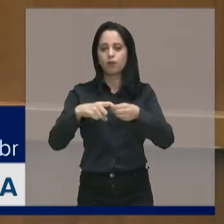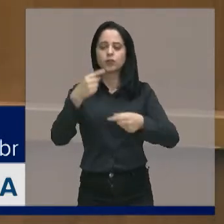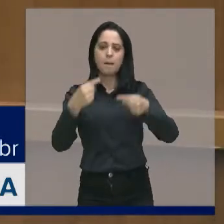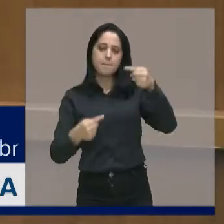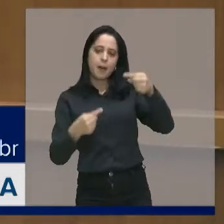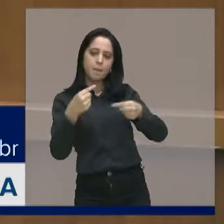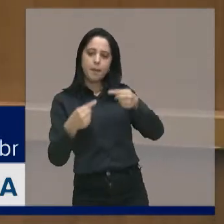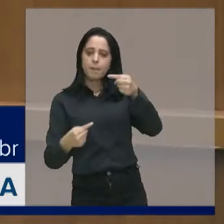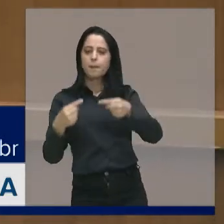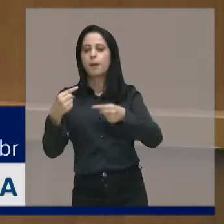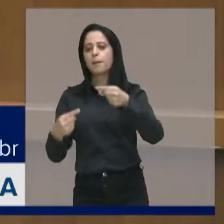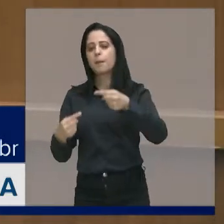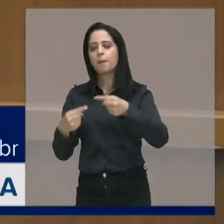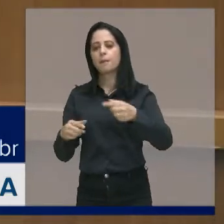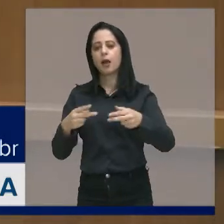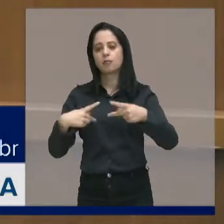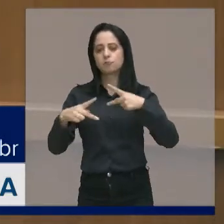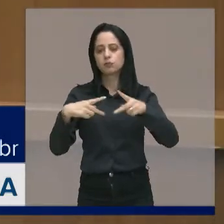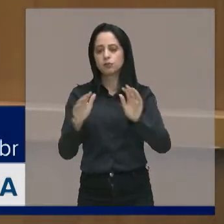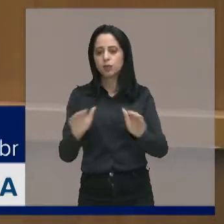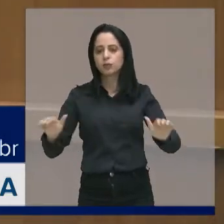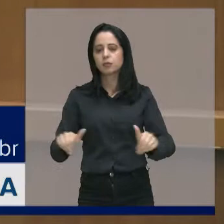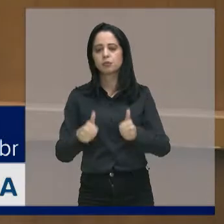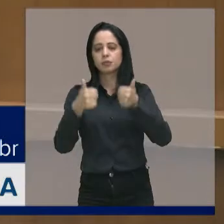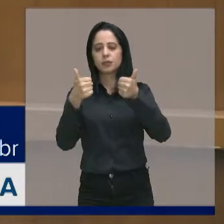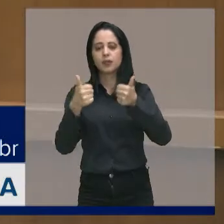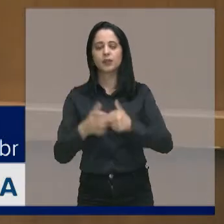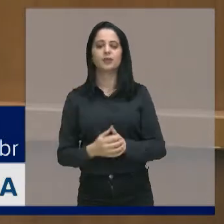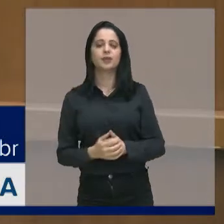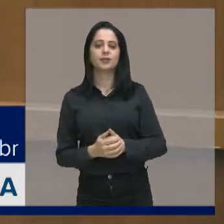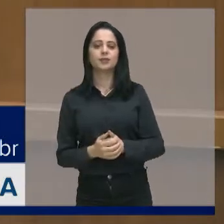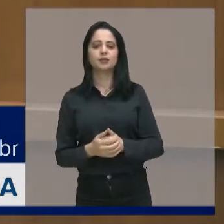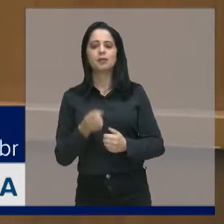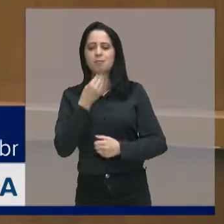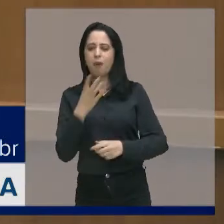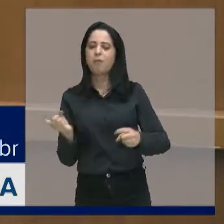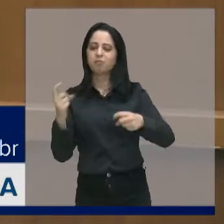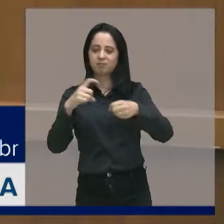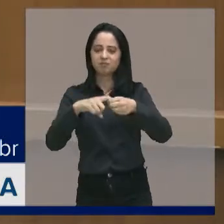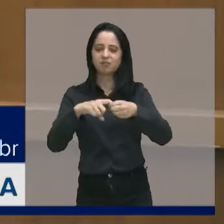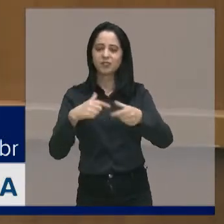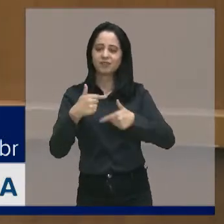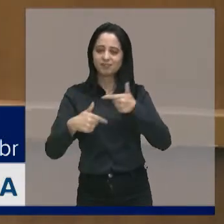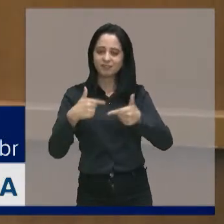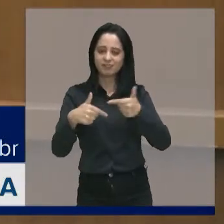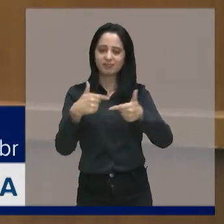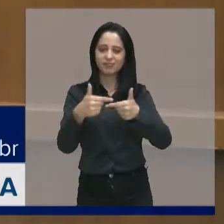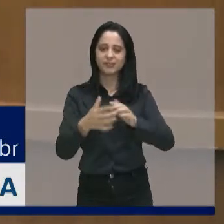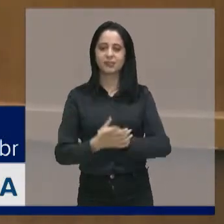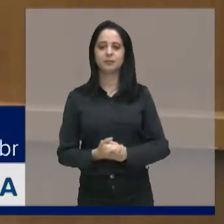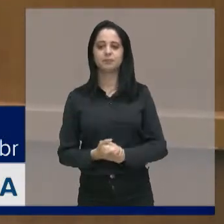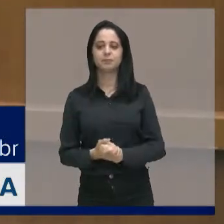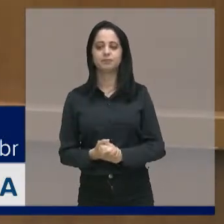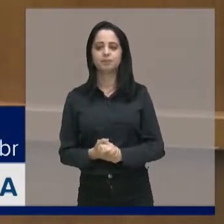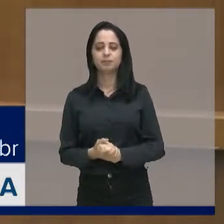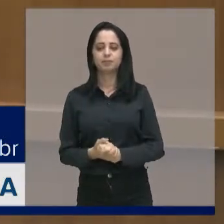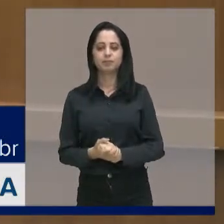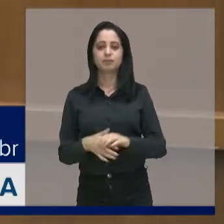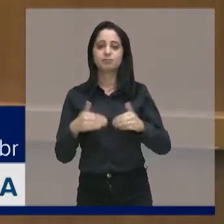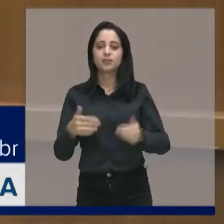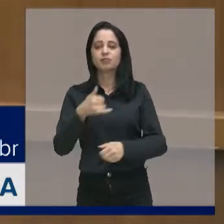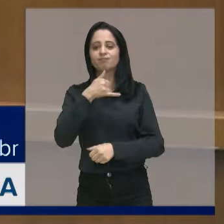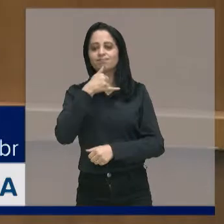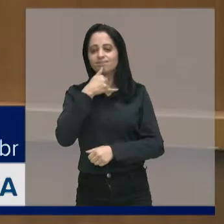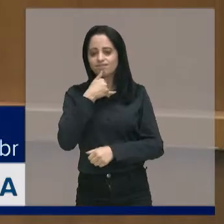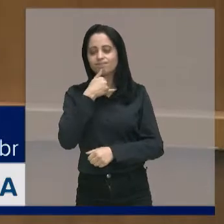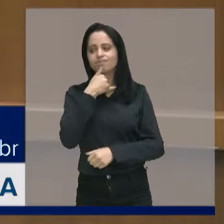melhorias para a nossa cidade, e é muito bom estar de volta, né? Mas, infelizmente, também, nesse período,